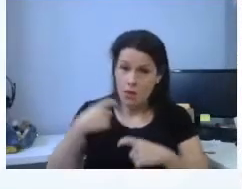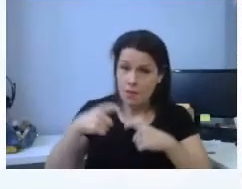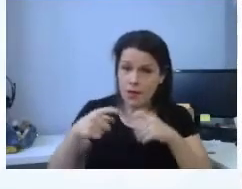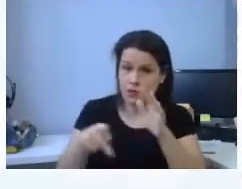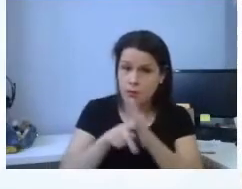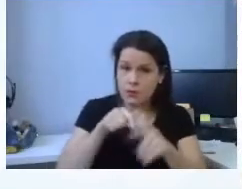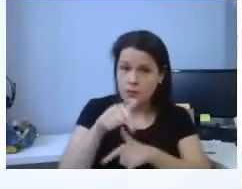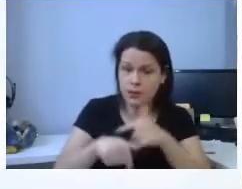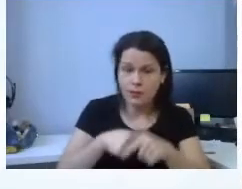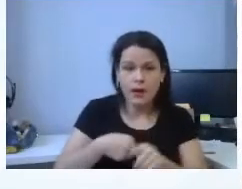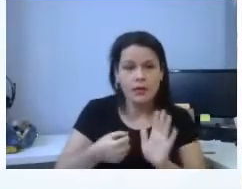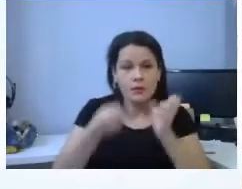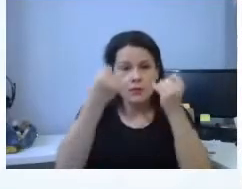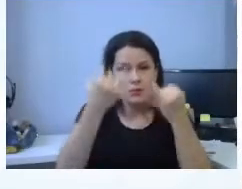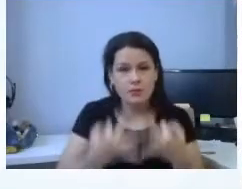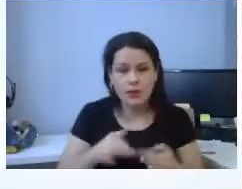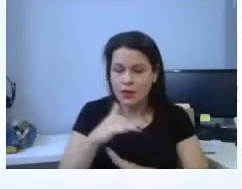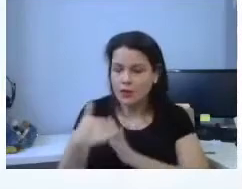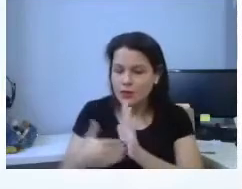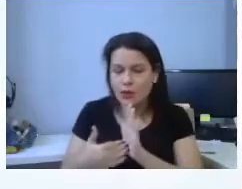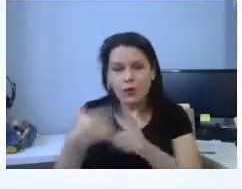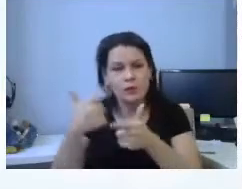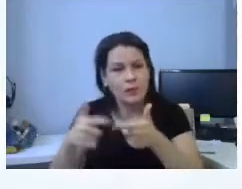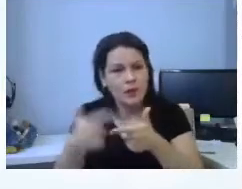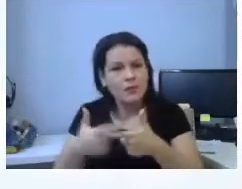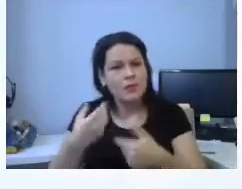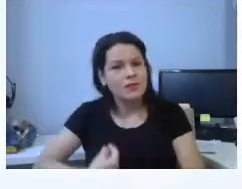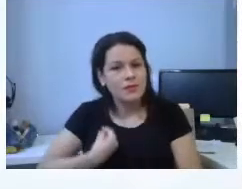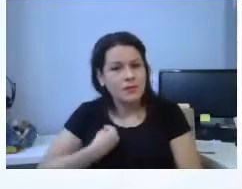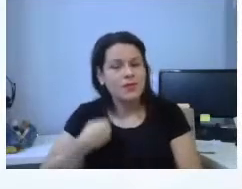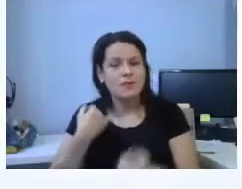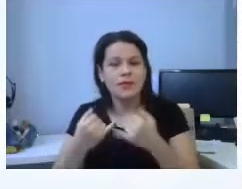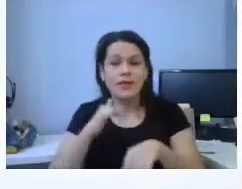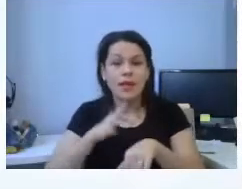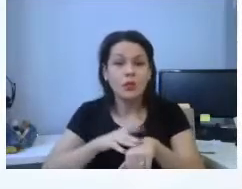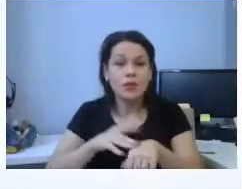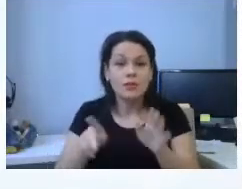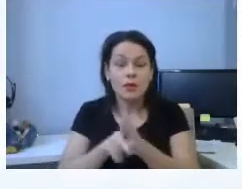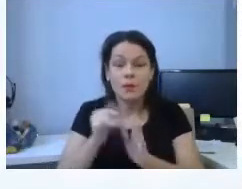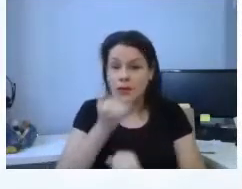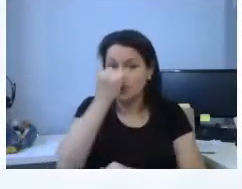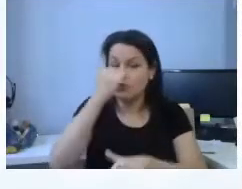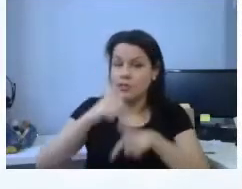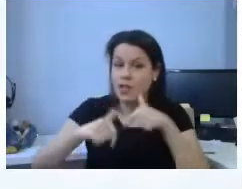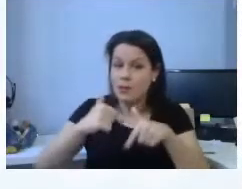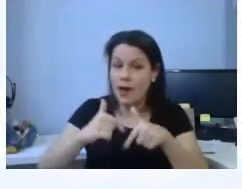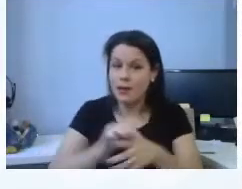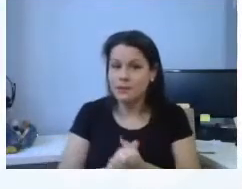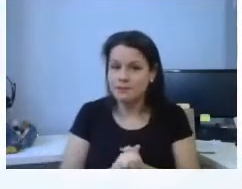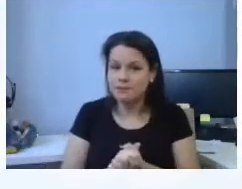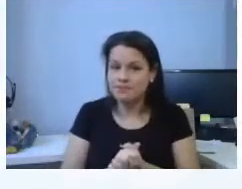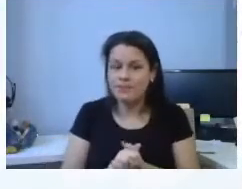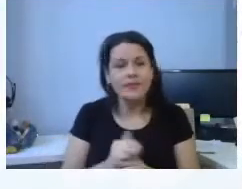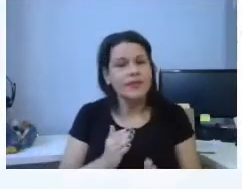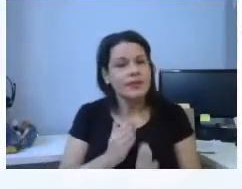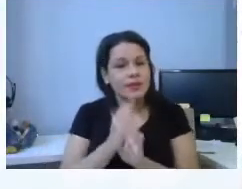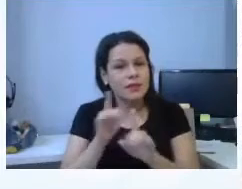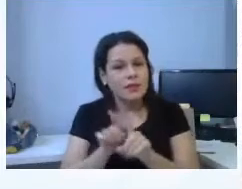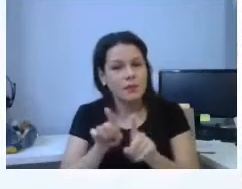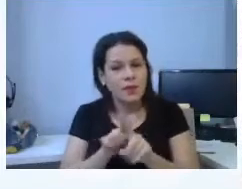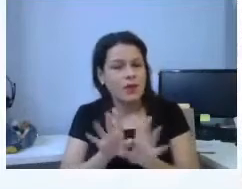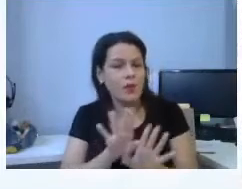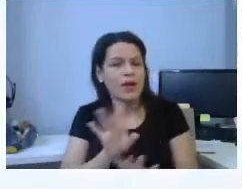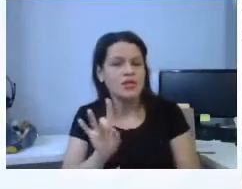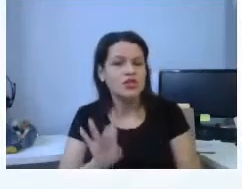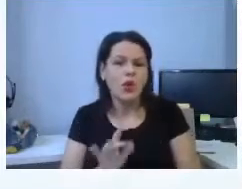trabalho, que o nexo está estabelecido direto como doença, como acidente de trabalho, né? E, inclusive, não só acidente de trabalho,